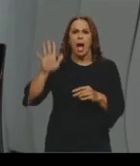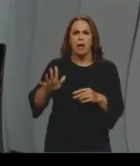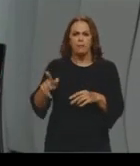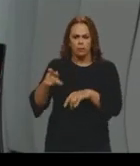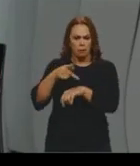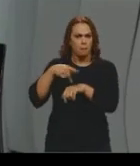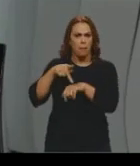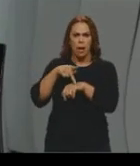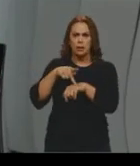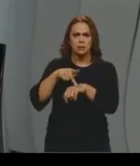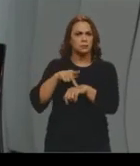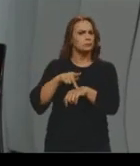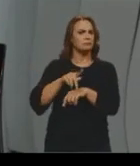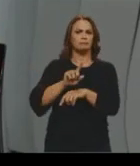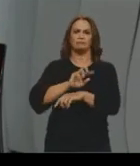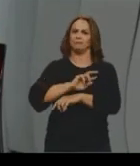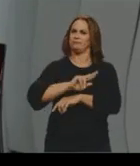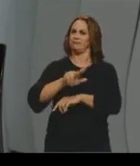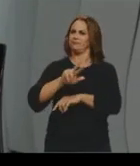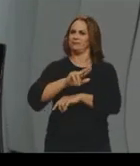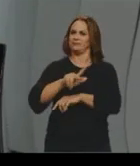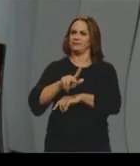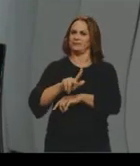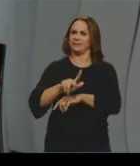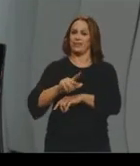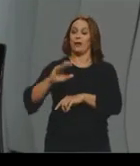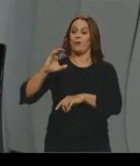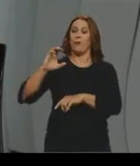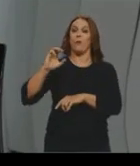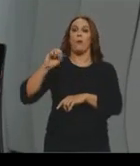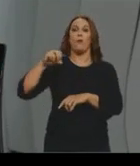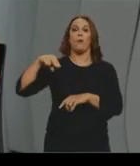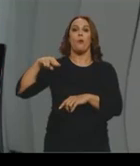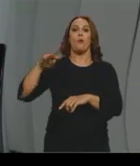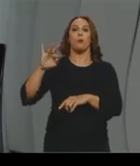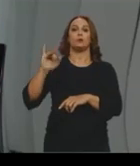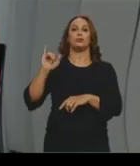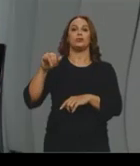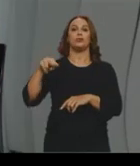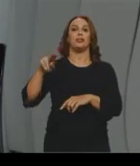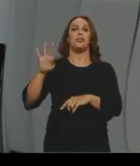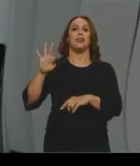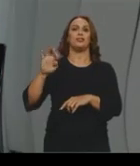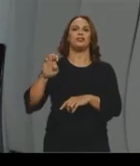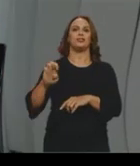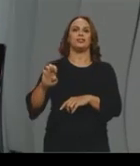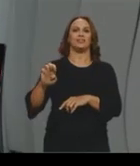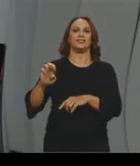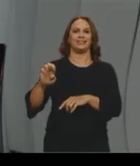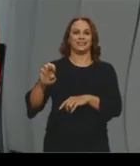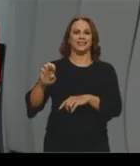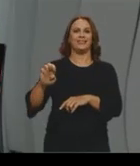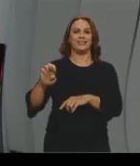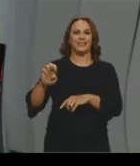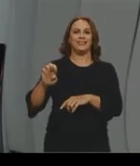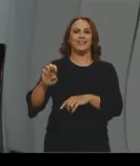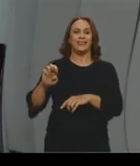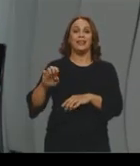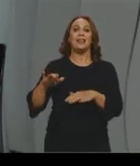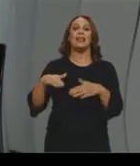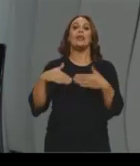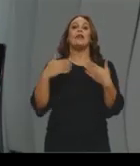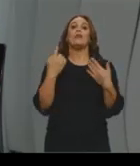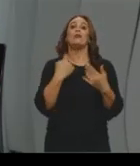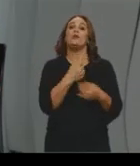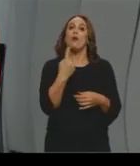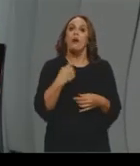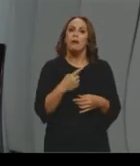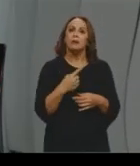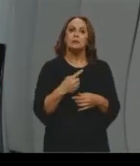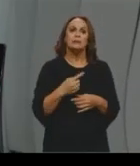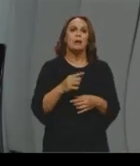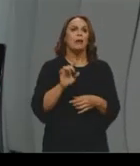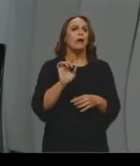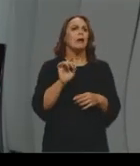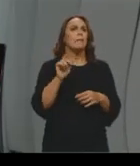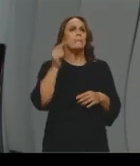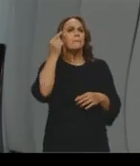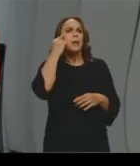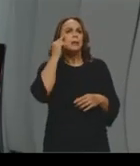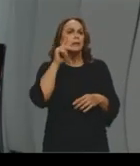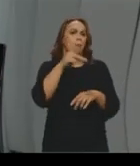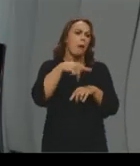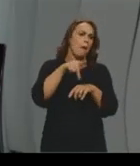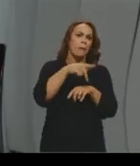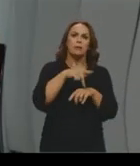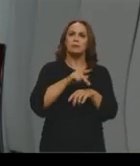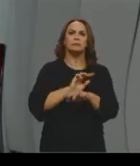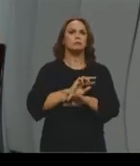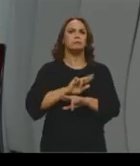com 54 países, mas são questões que reproduzimos e muitas vezes nem percebemos. Então é muito importante o